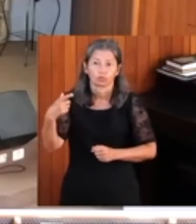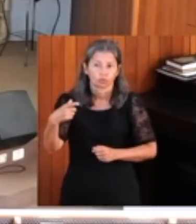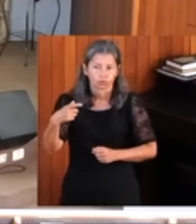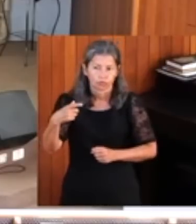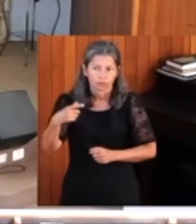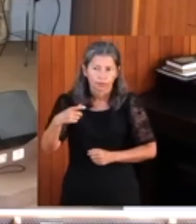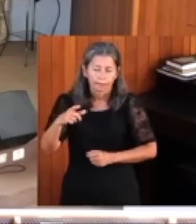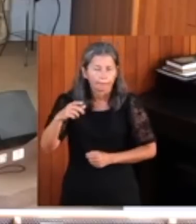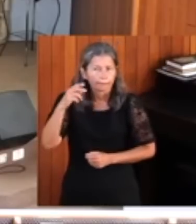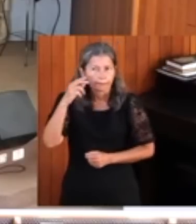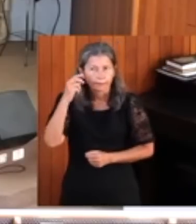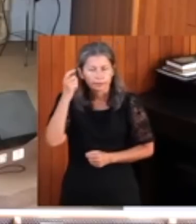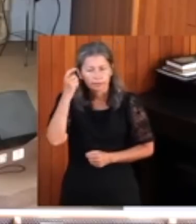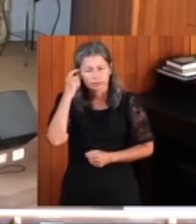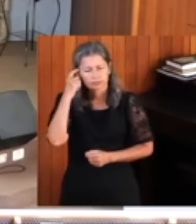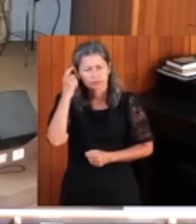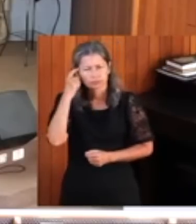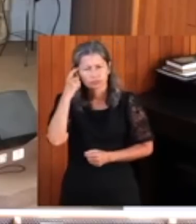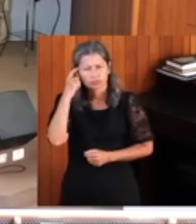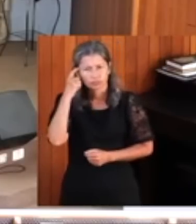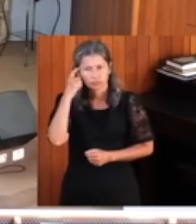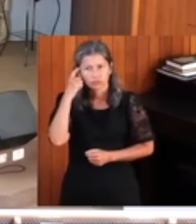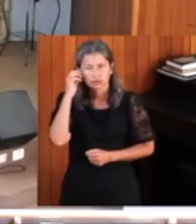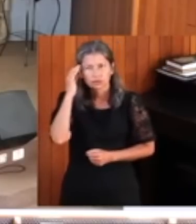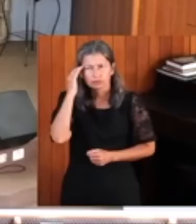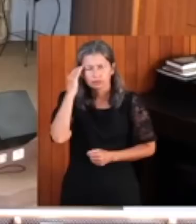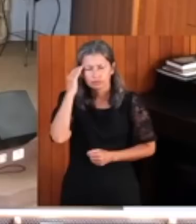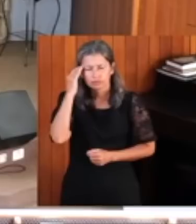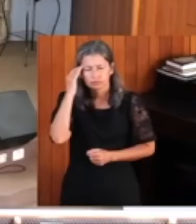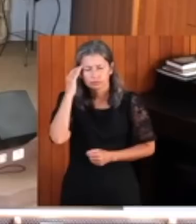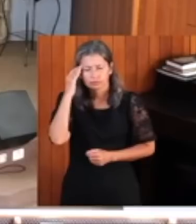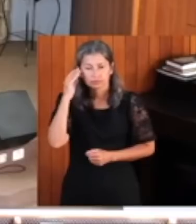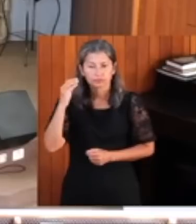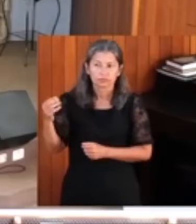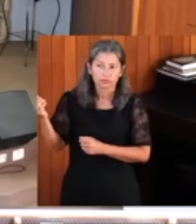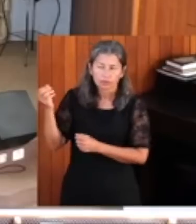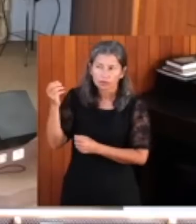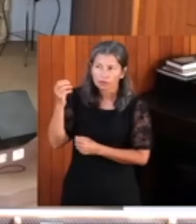que o Espírito diz às igrejas. Em todas elas aparece a mensagem. A repetição